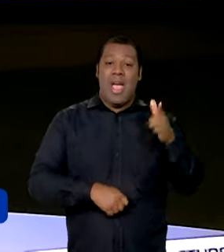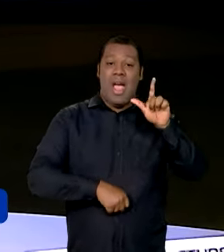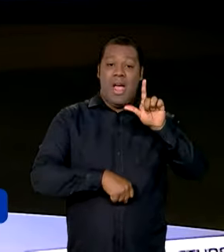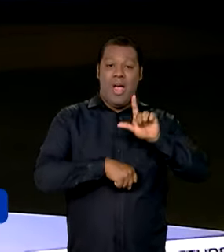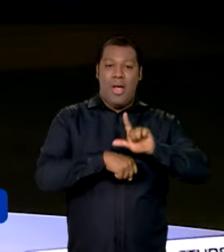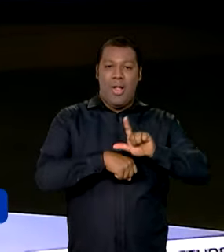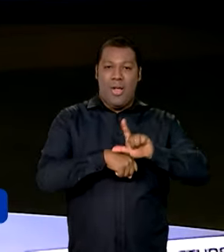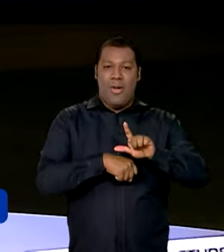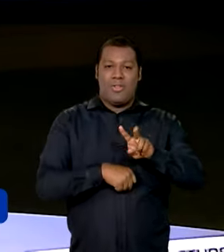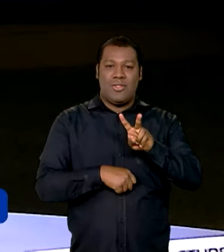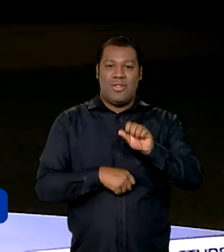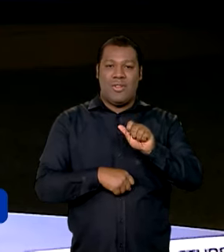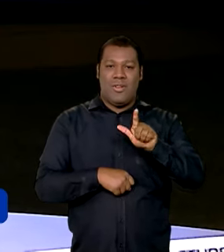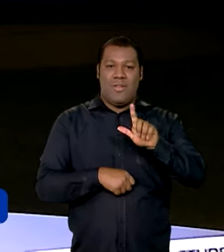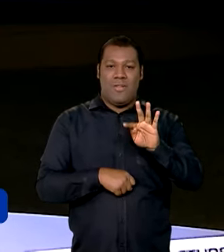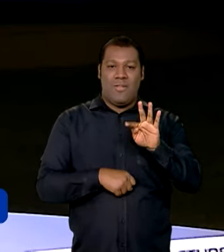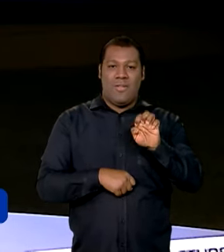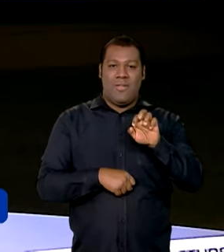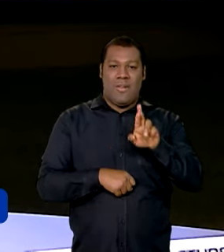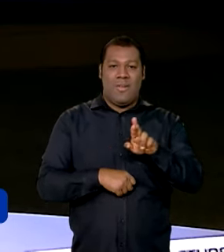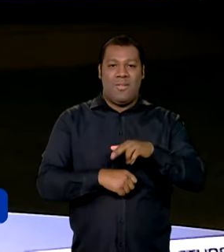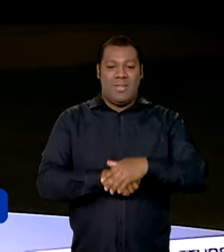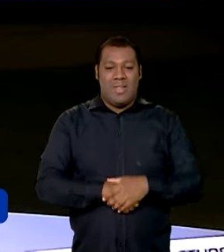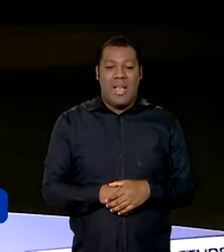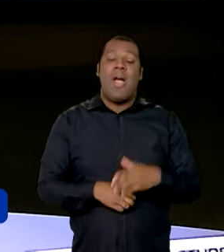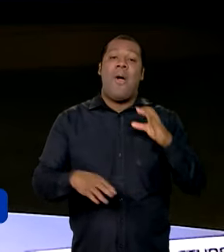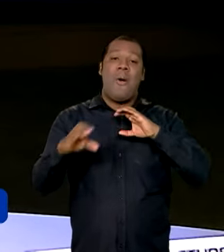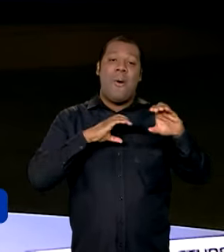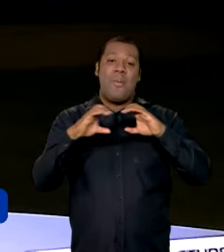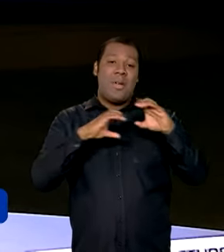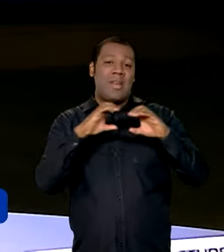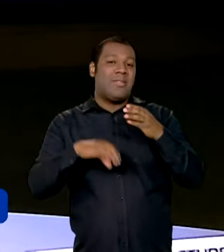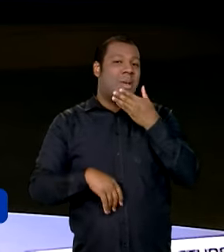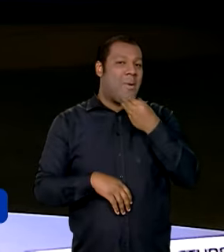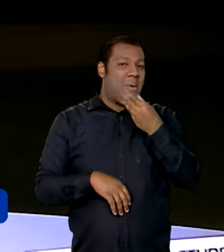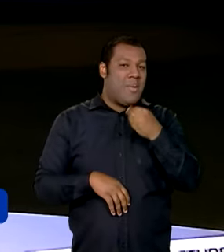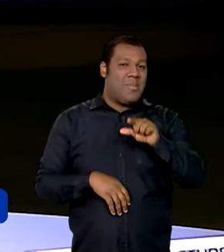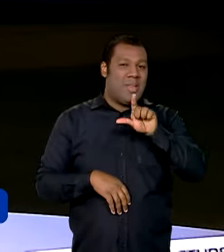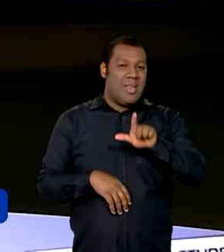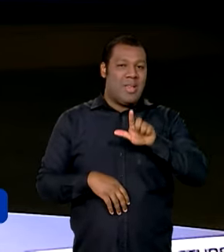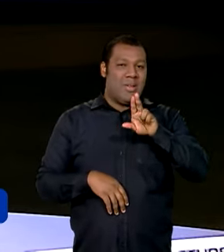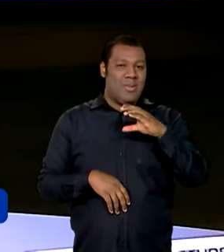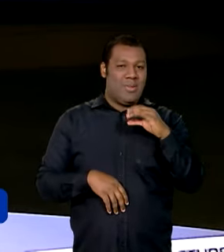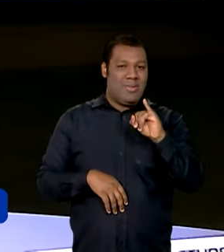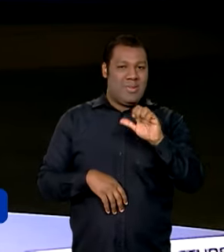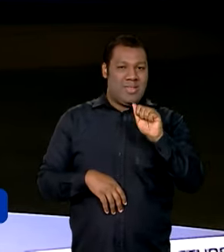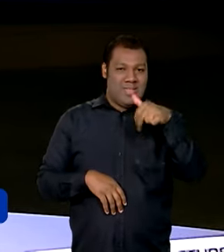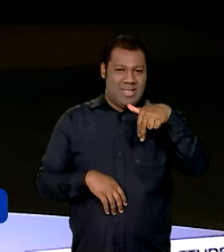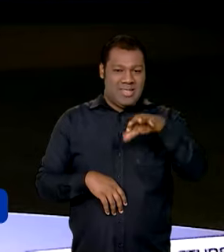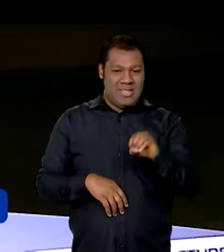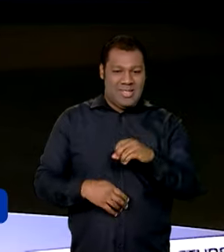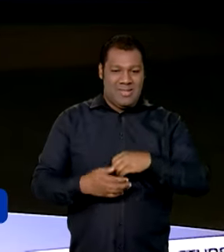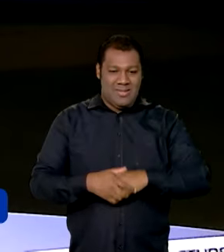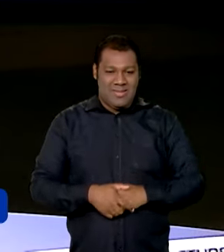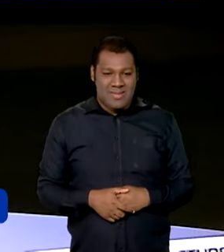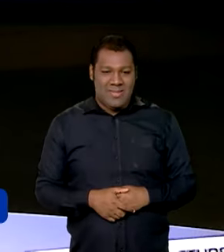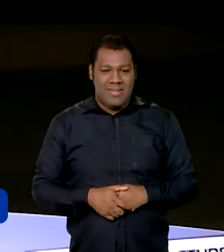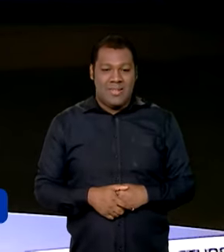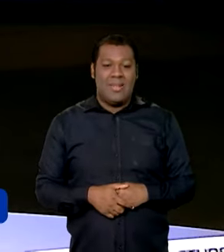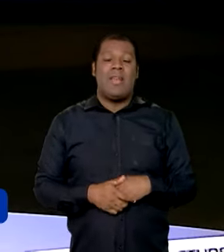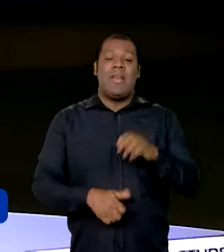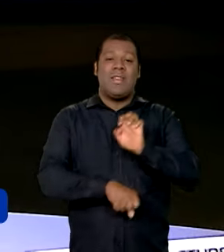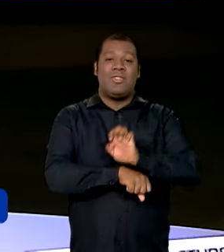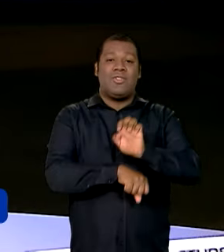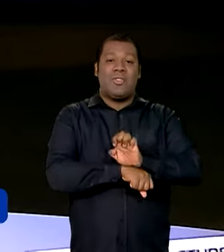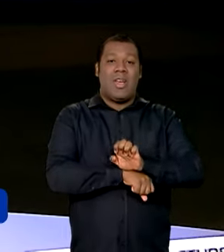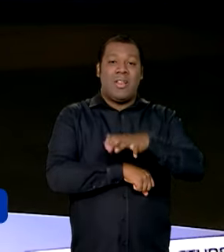direto pro revista Brasil com Luciano Barroso estamos ao vivo com ele pela Rádio Nacional Nacional da Amazônia e